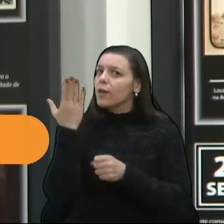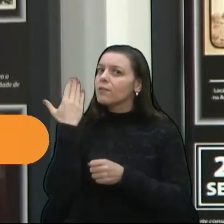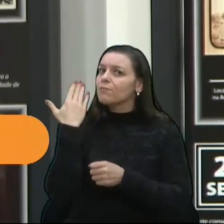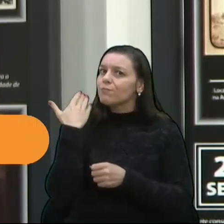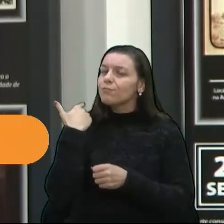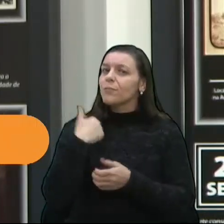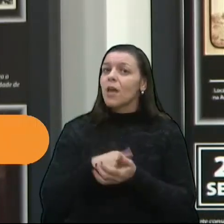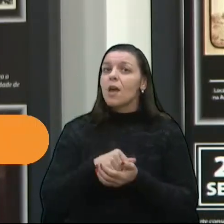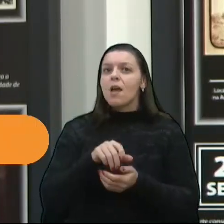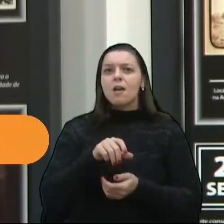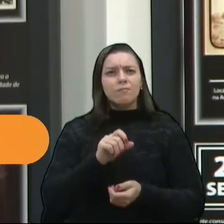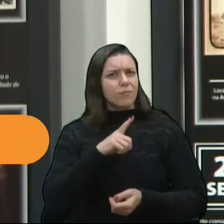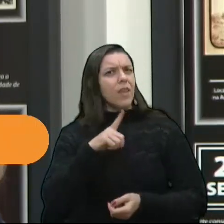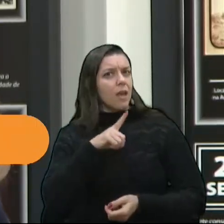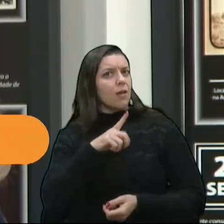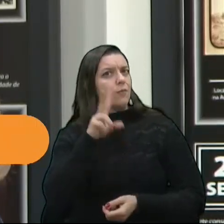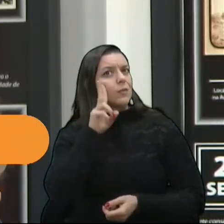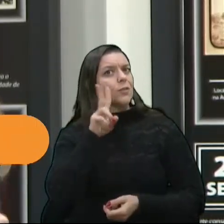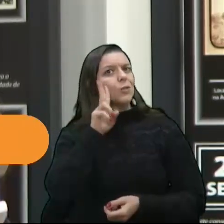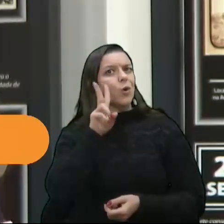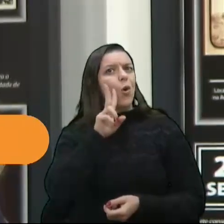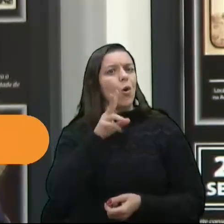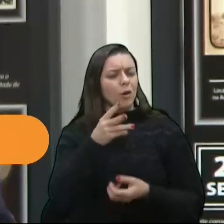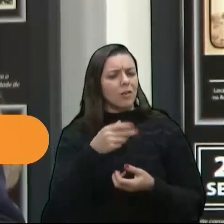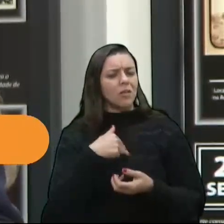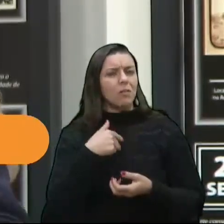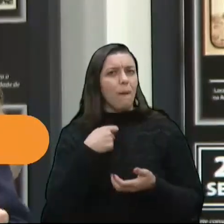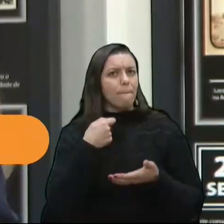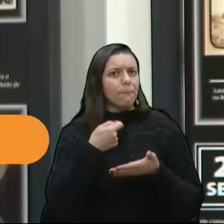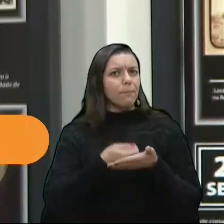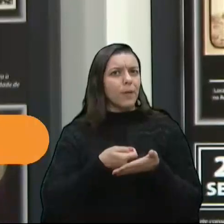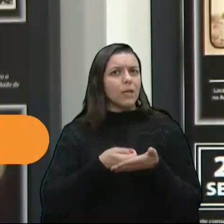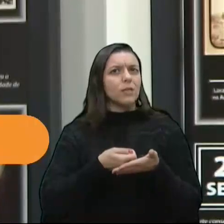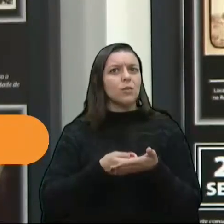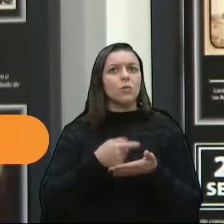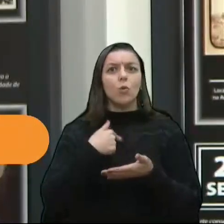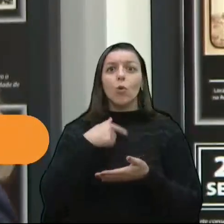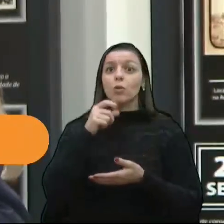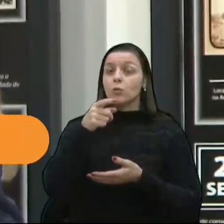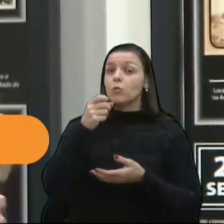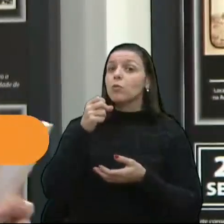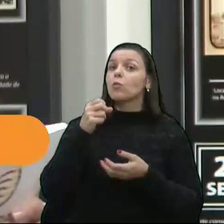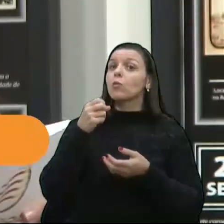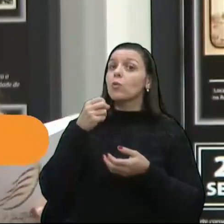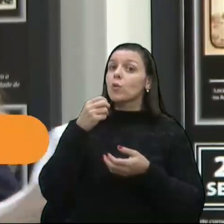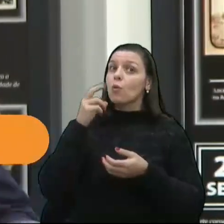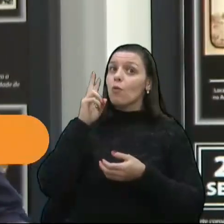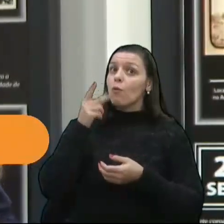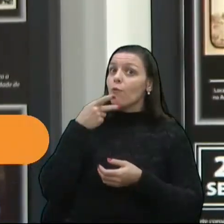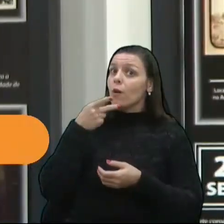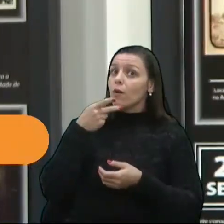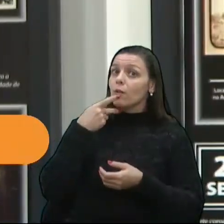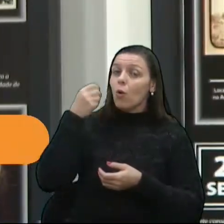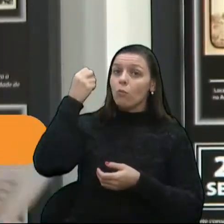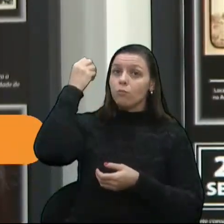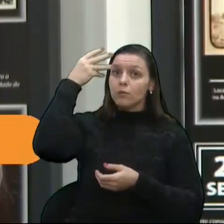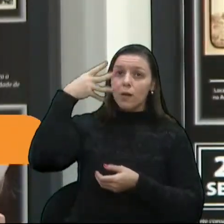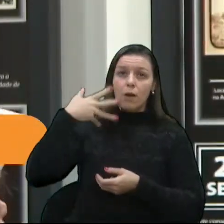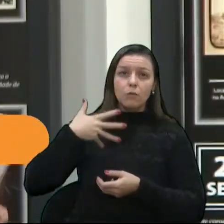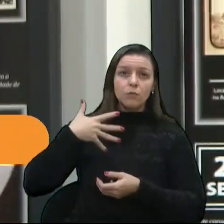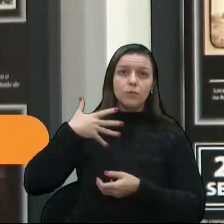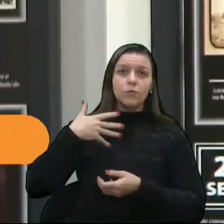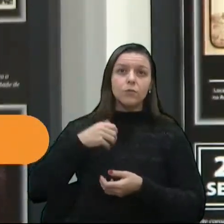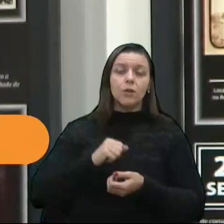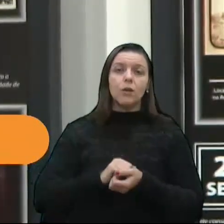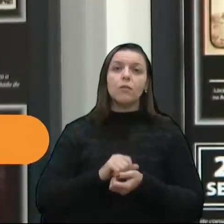que te tocaram mesmo, assim, que você contou pelo audiovisual e que nunca vai esquecer? Teve